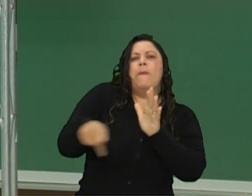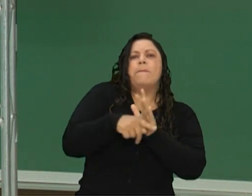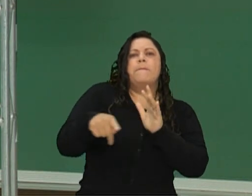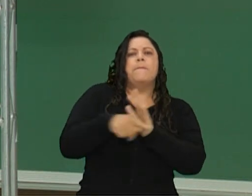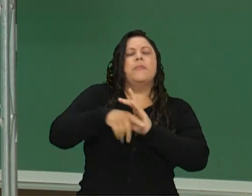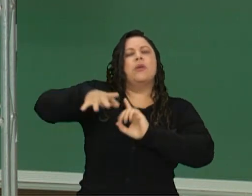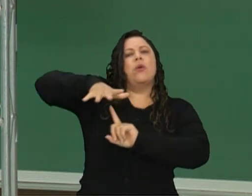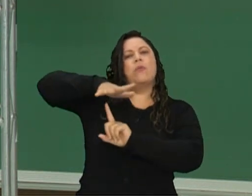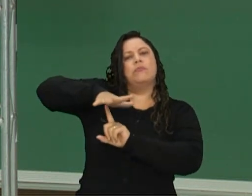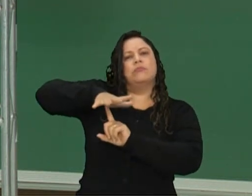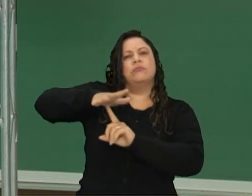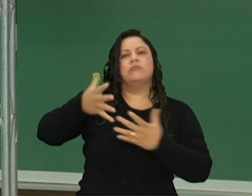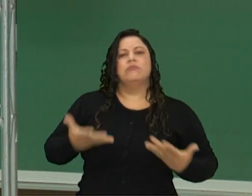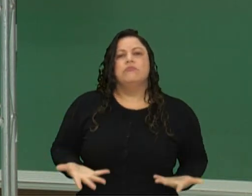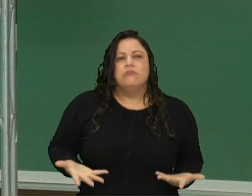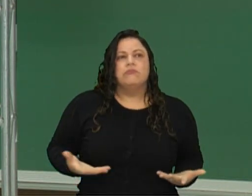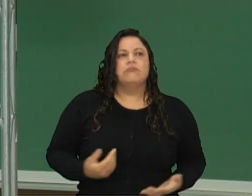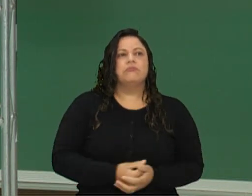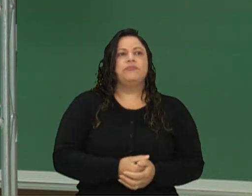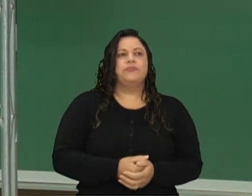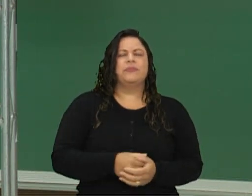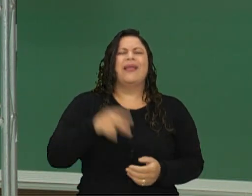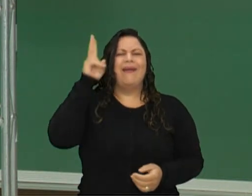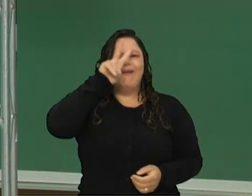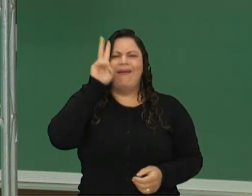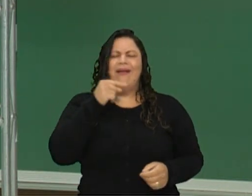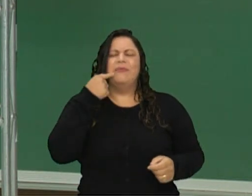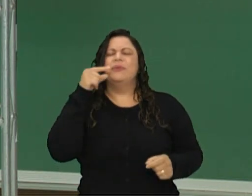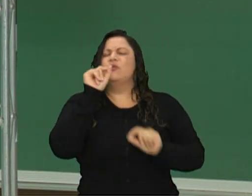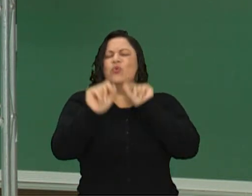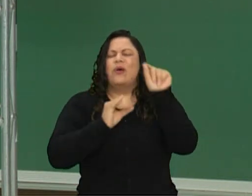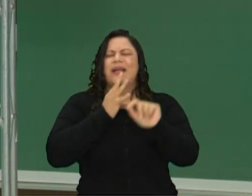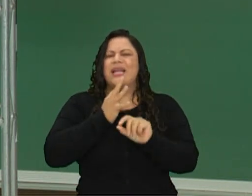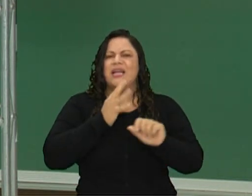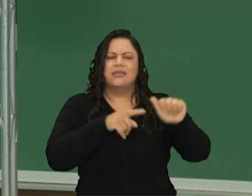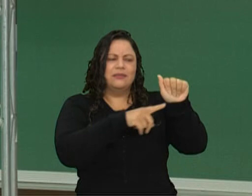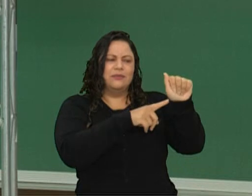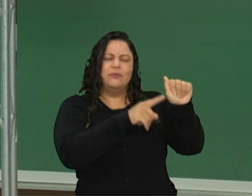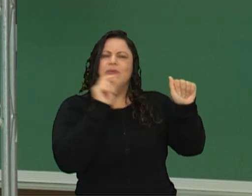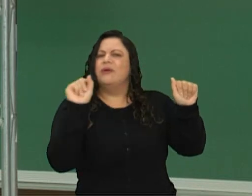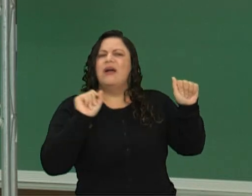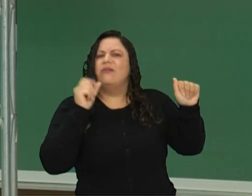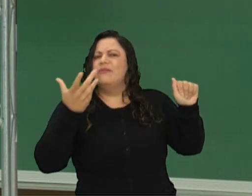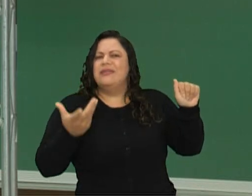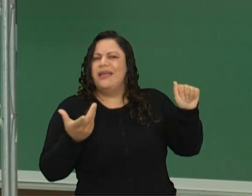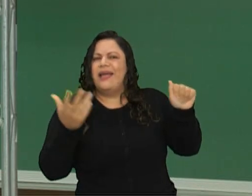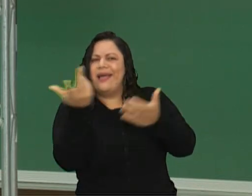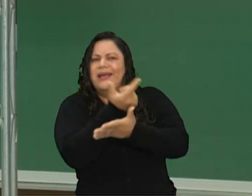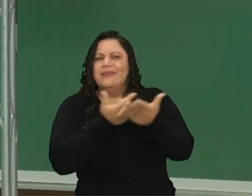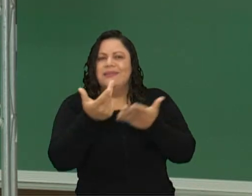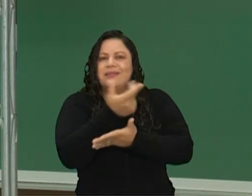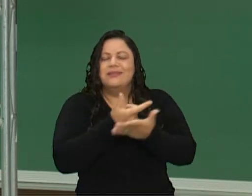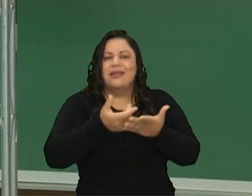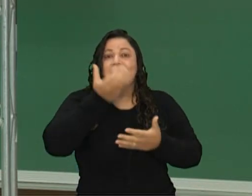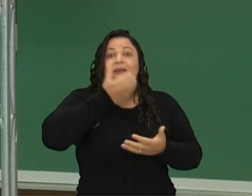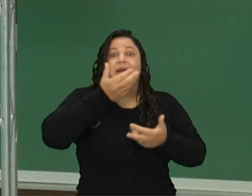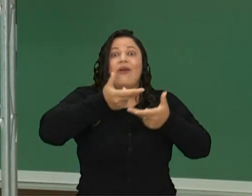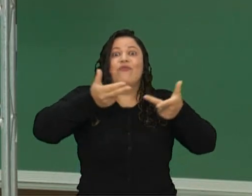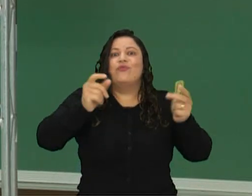do Paraná? Esse primeiro aqui, vocês conhecem? Já viram, né? Esse desenho. É a fruta